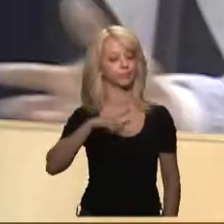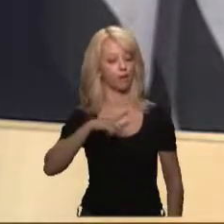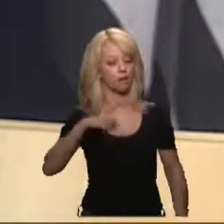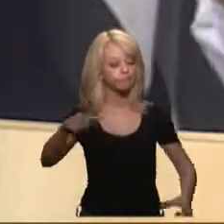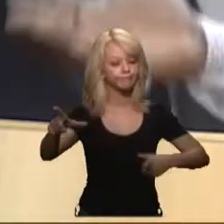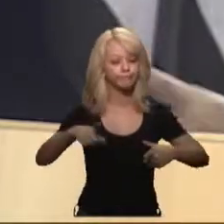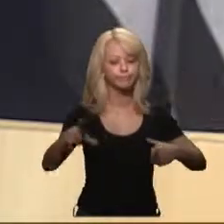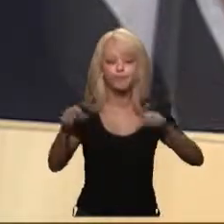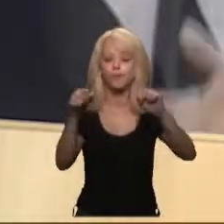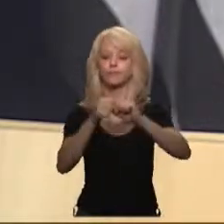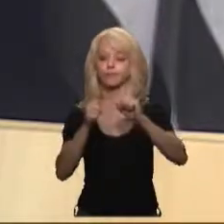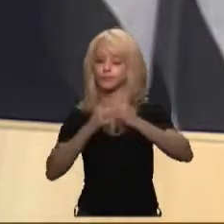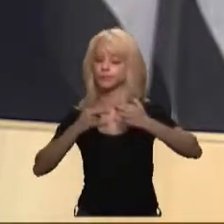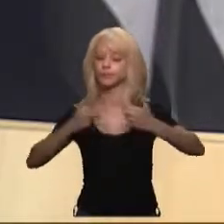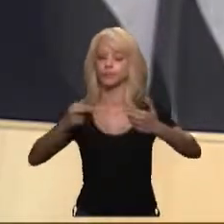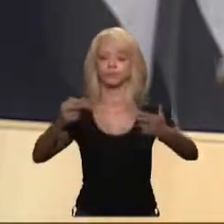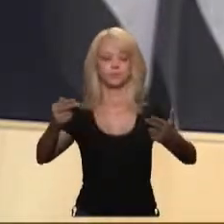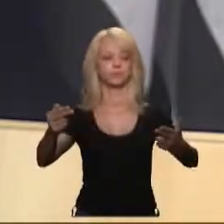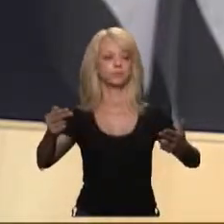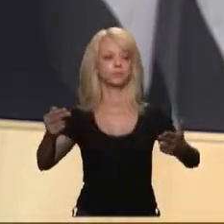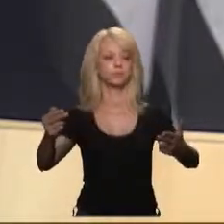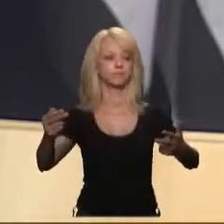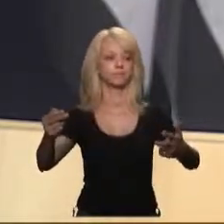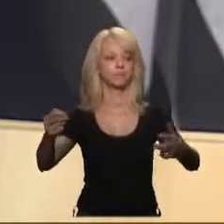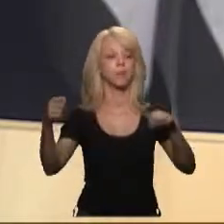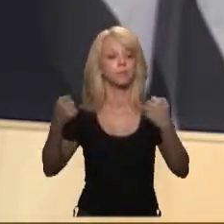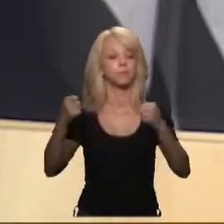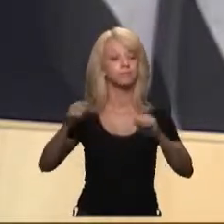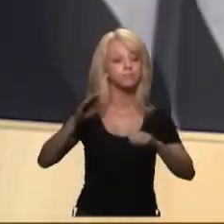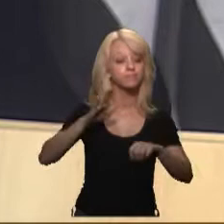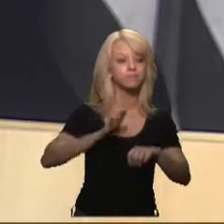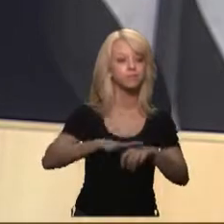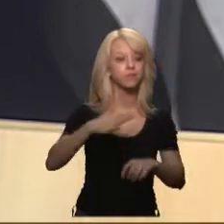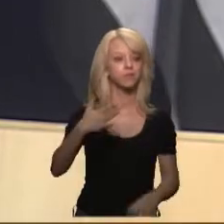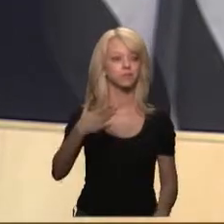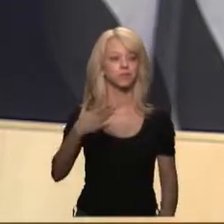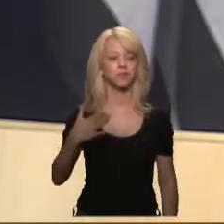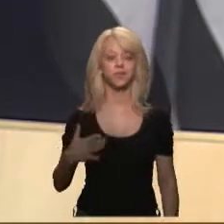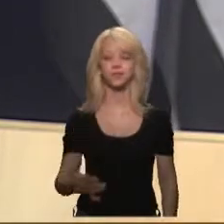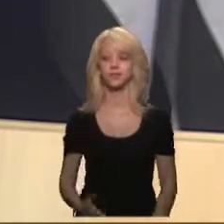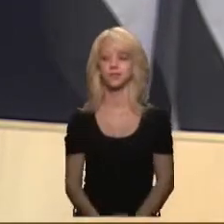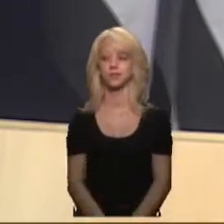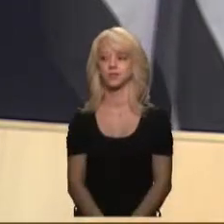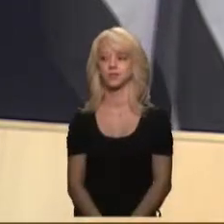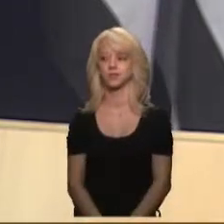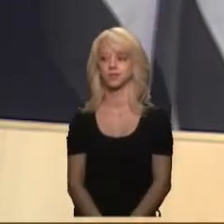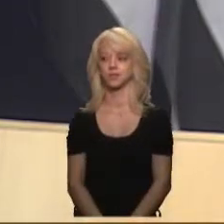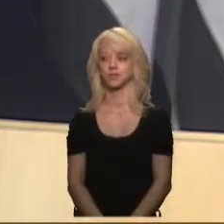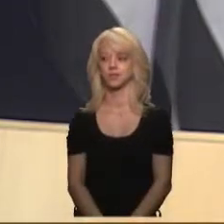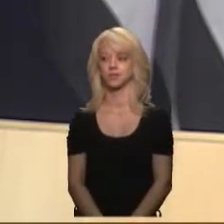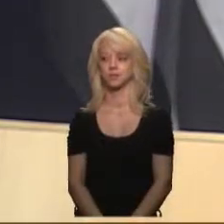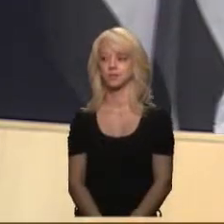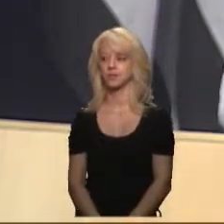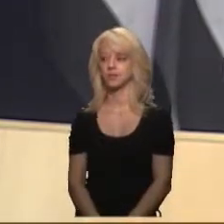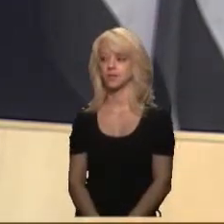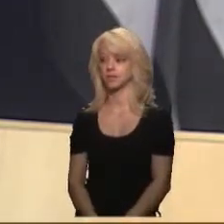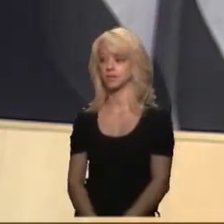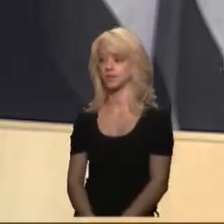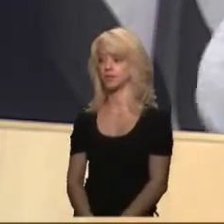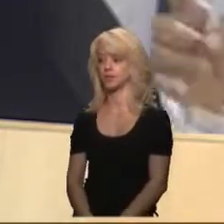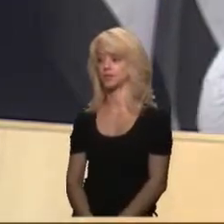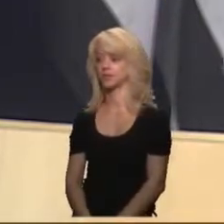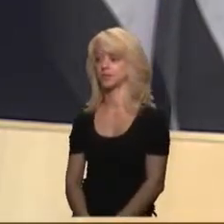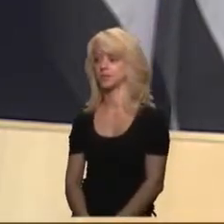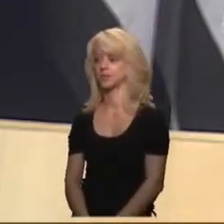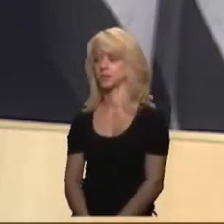graça para mim. Eu tenho que me virar, eu tenho que trabalhar. Sempre trabalhei. Estou onde que eu estou trabalhando. Nunca dependi